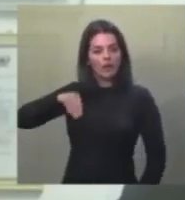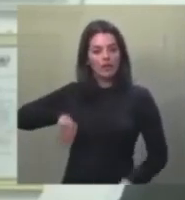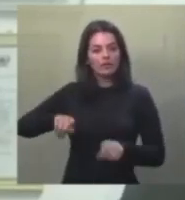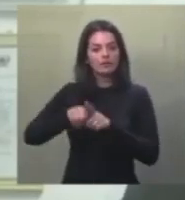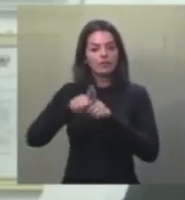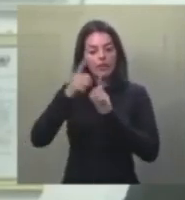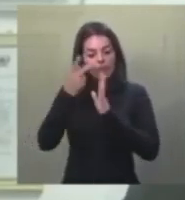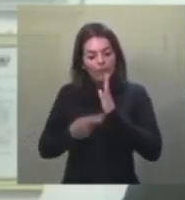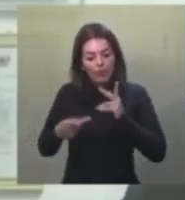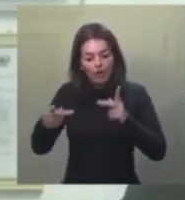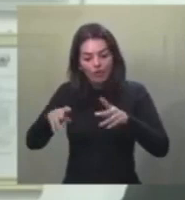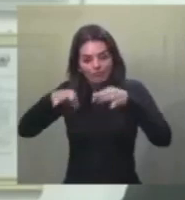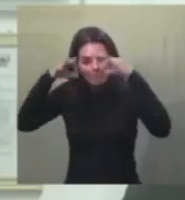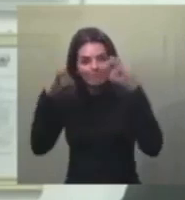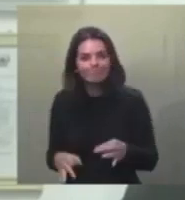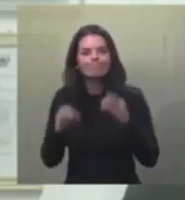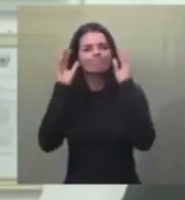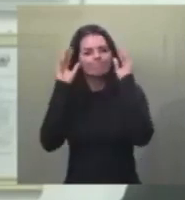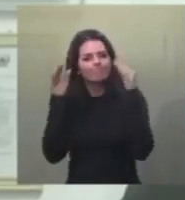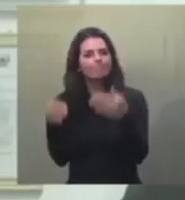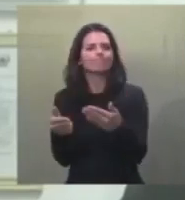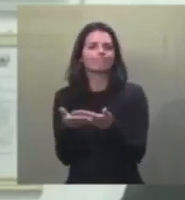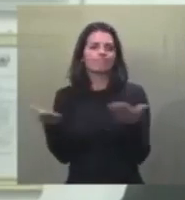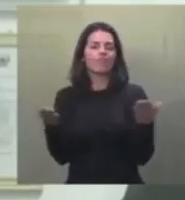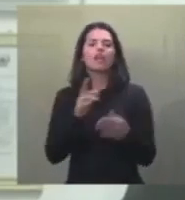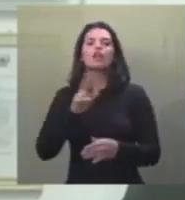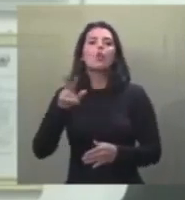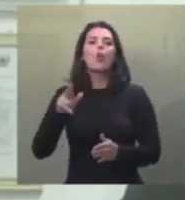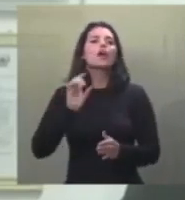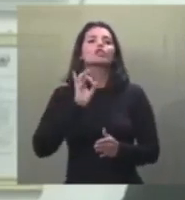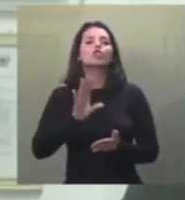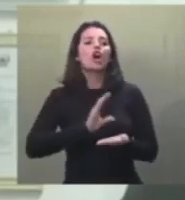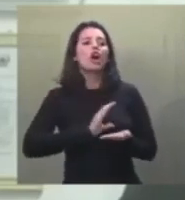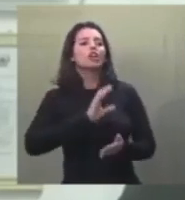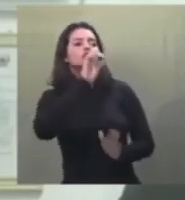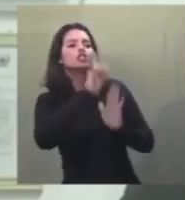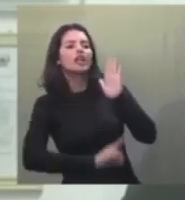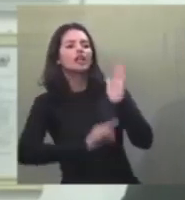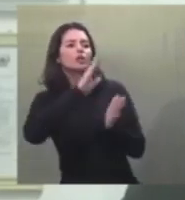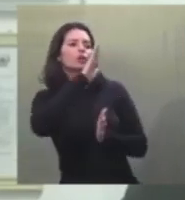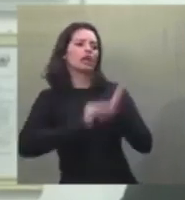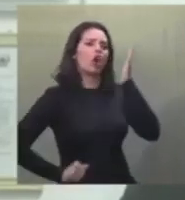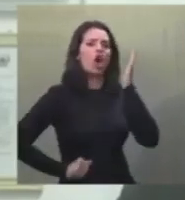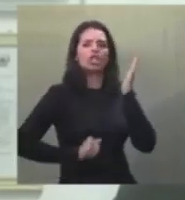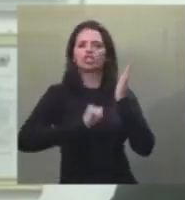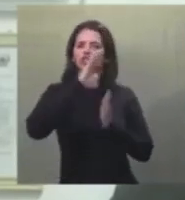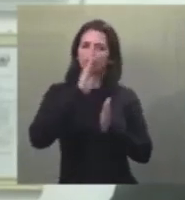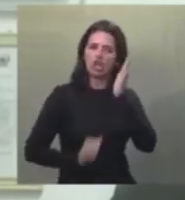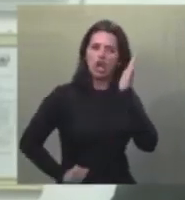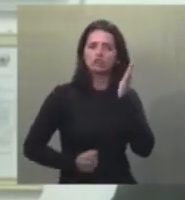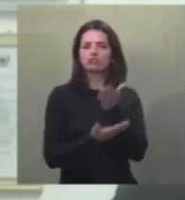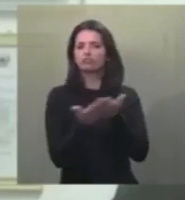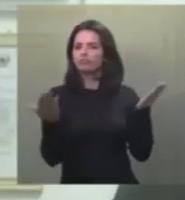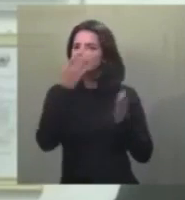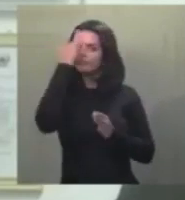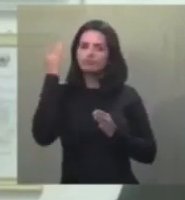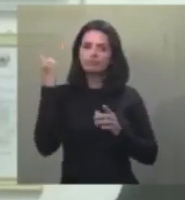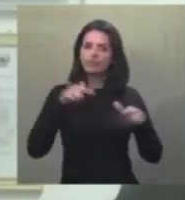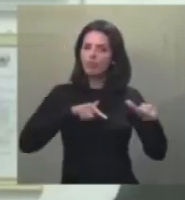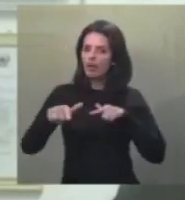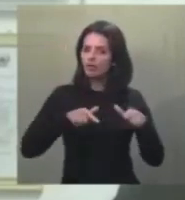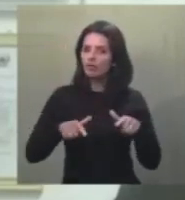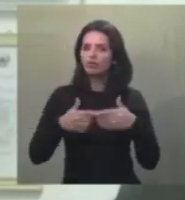de fato, destinados a isso, e não de corte de direitos dos trabalhadores e do serviço público. Então, por